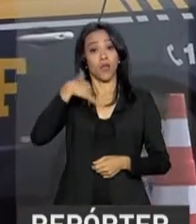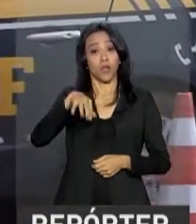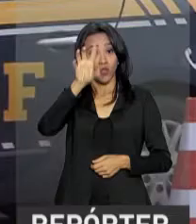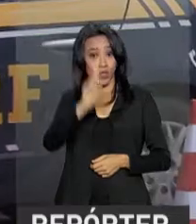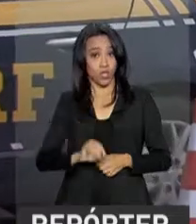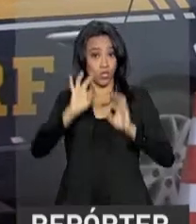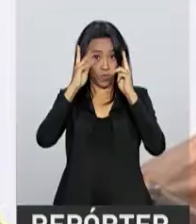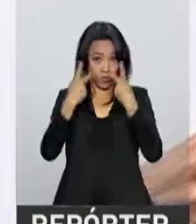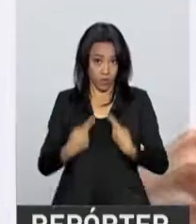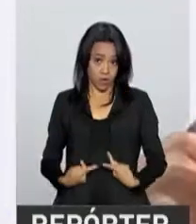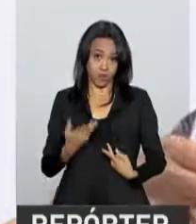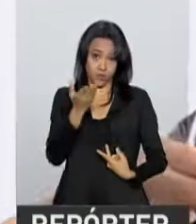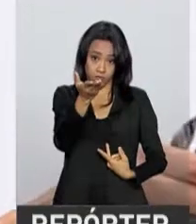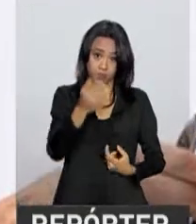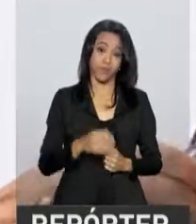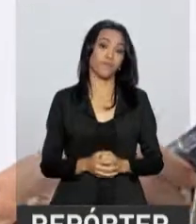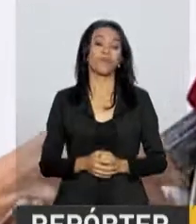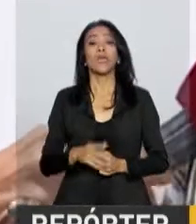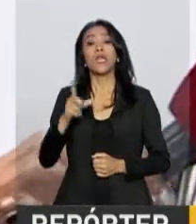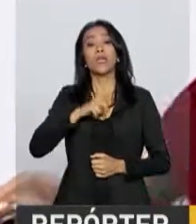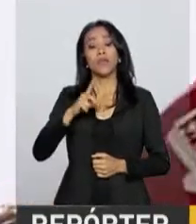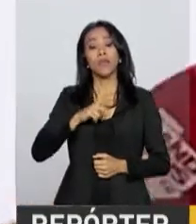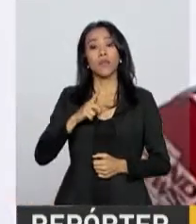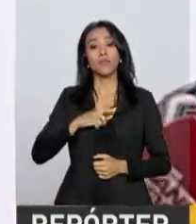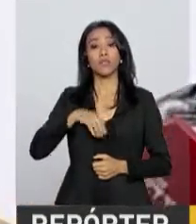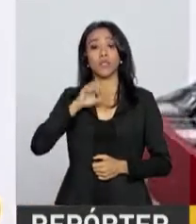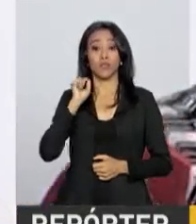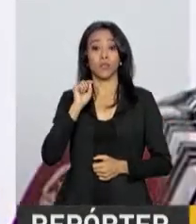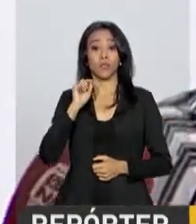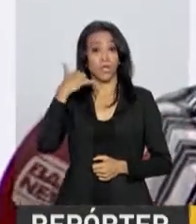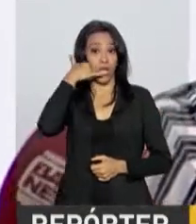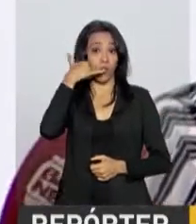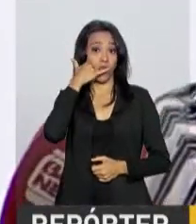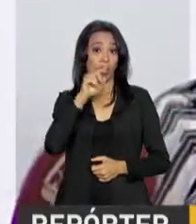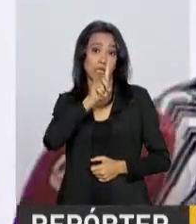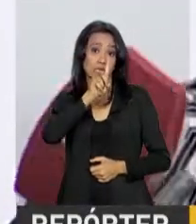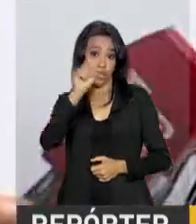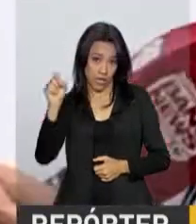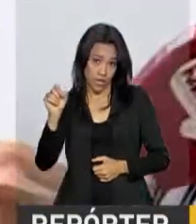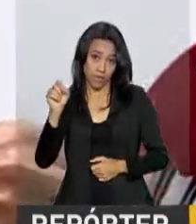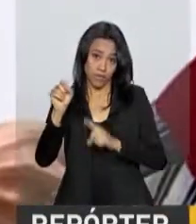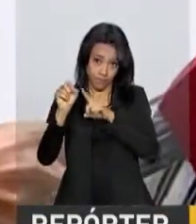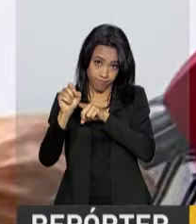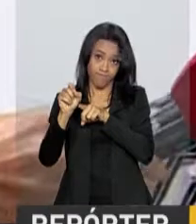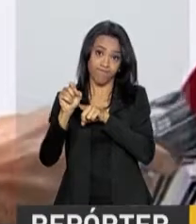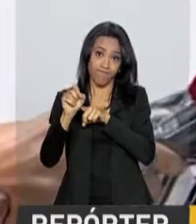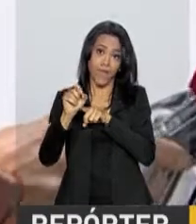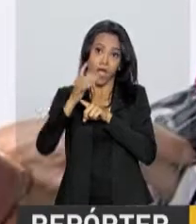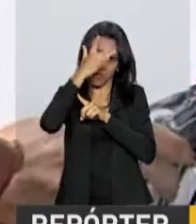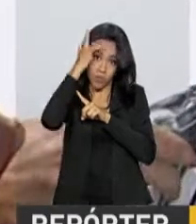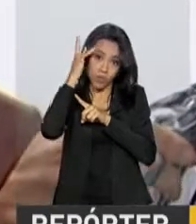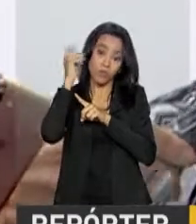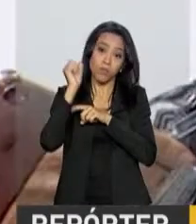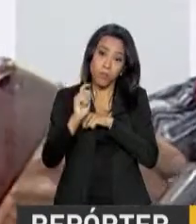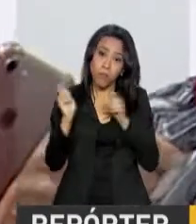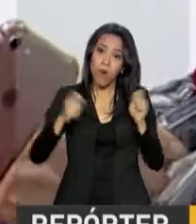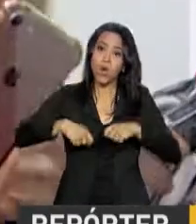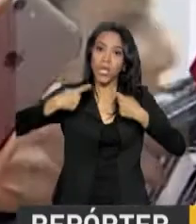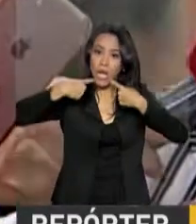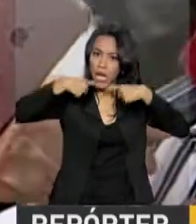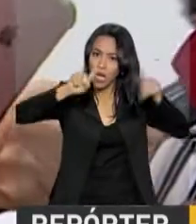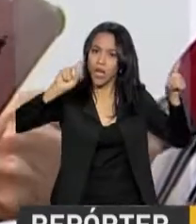federal nós temos o canal do disque 100 é que tem é as pessoas podem encaminhar